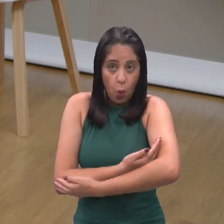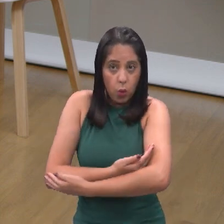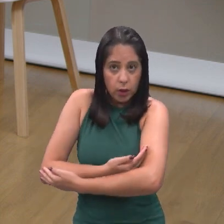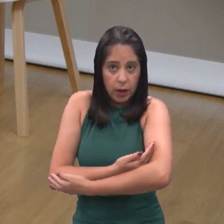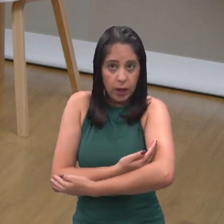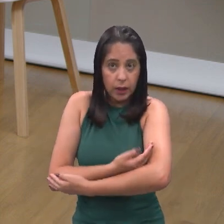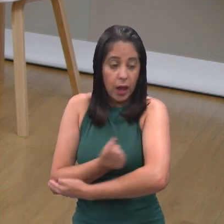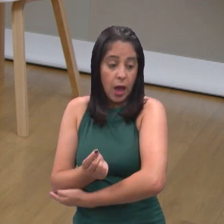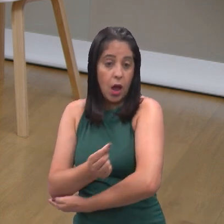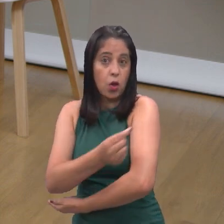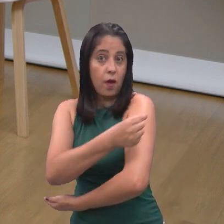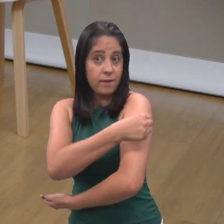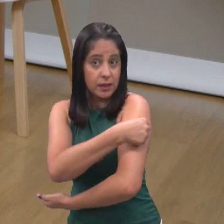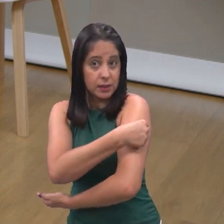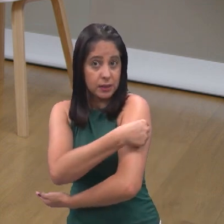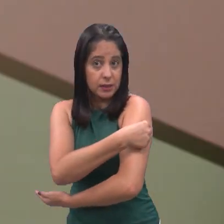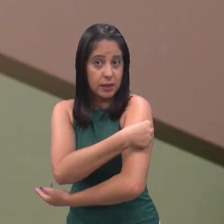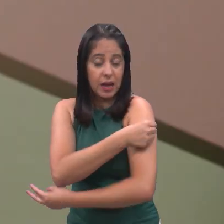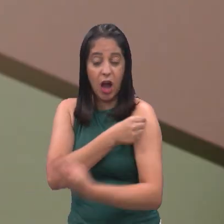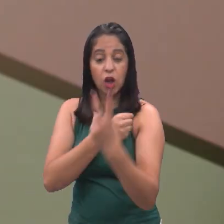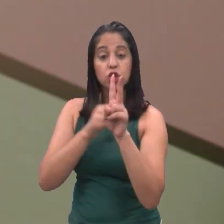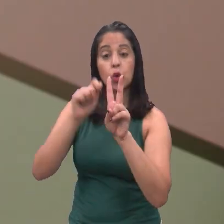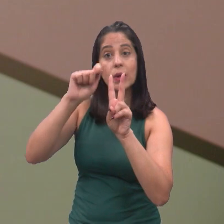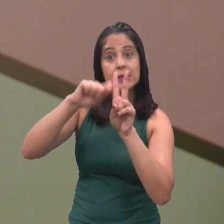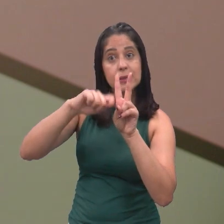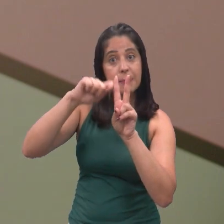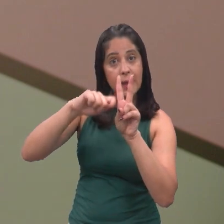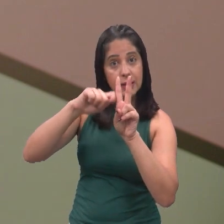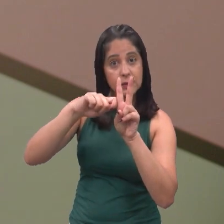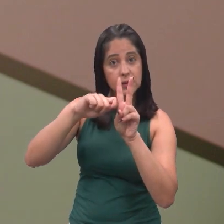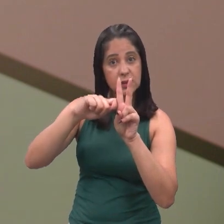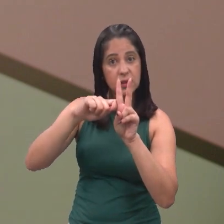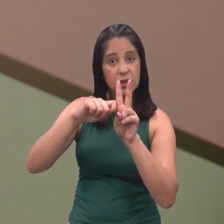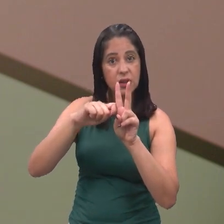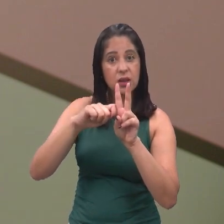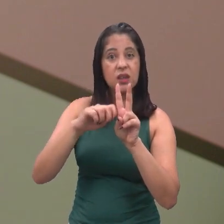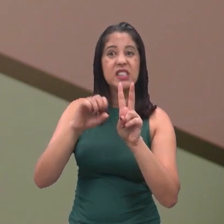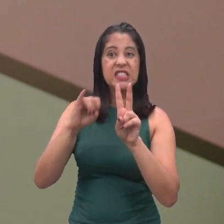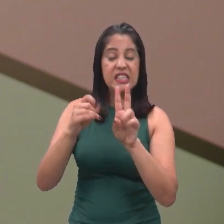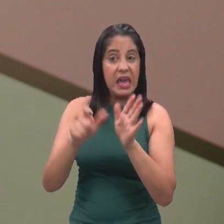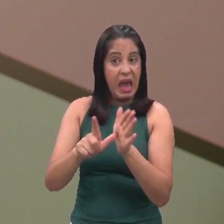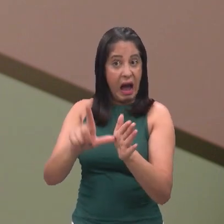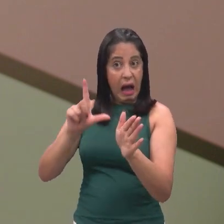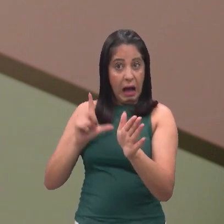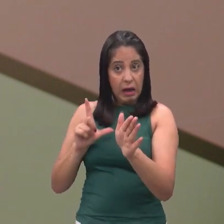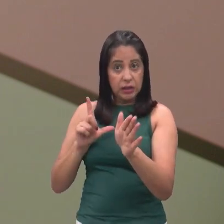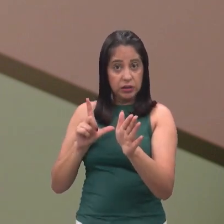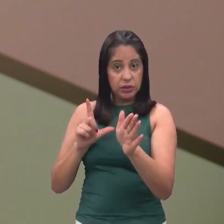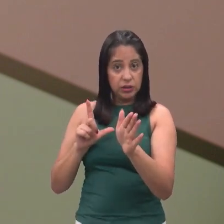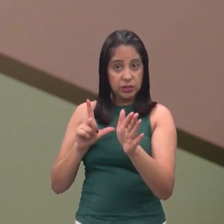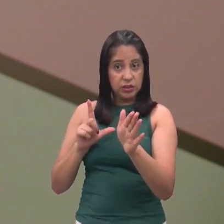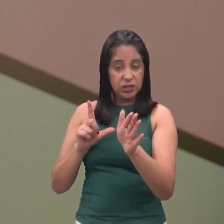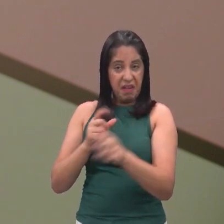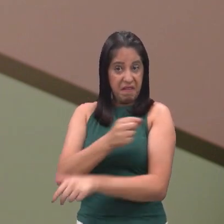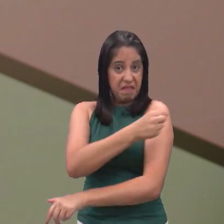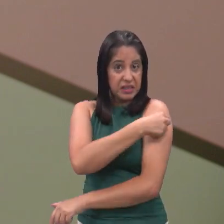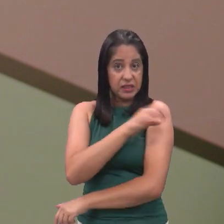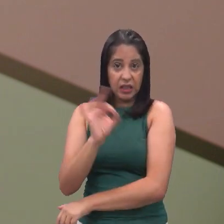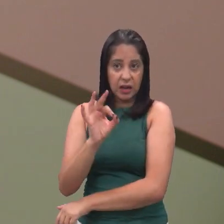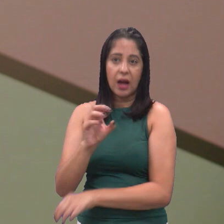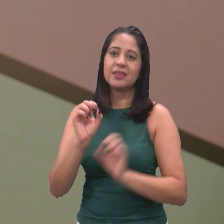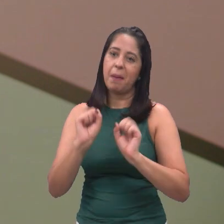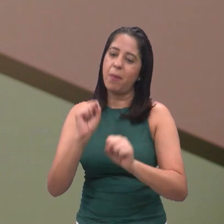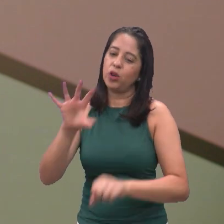da coqueluche, a primeira dose, com 2 meses. Então, se ele é exposto antes disso, com menos de 2 meses... O risco é muito grande. O risco é